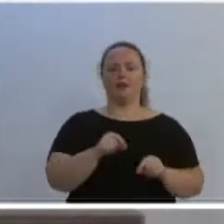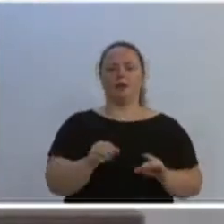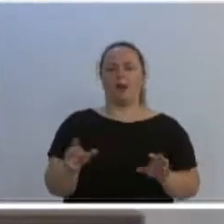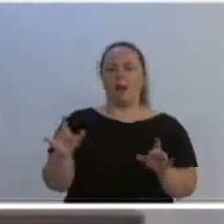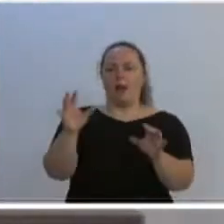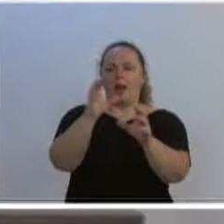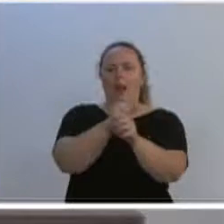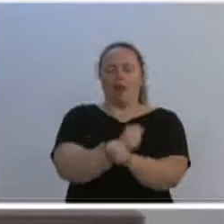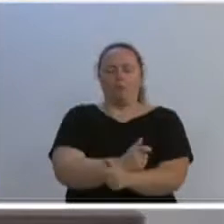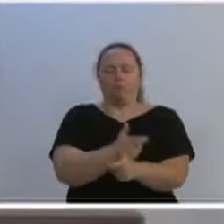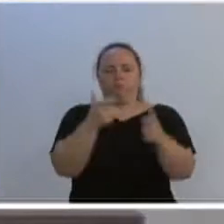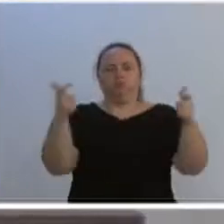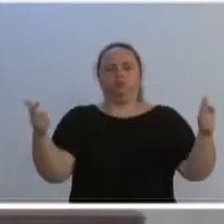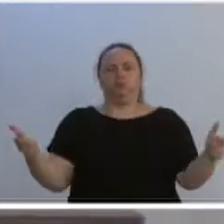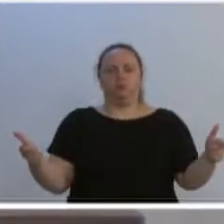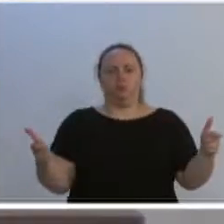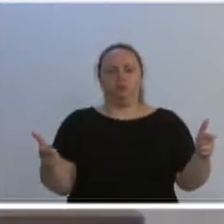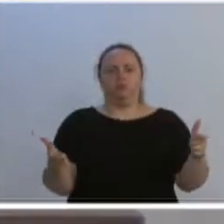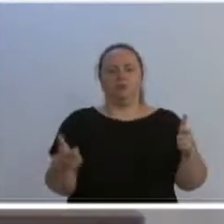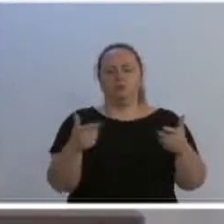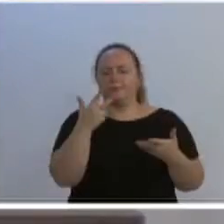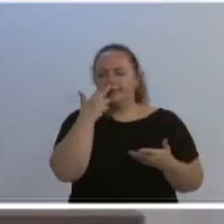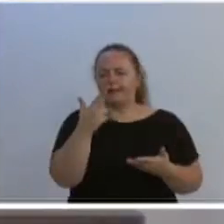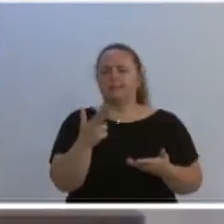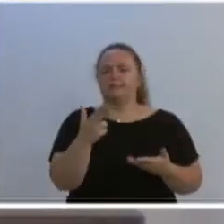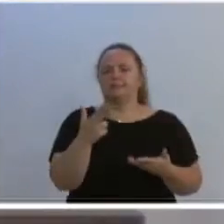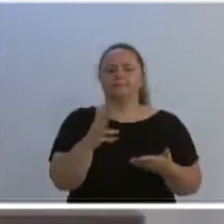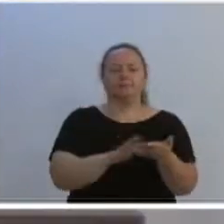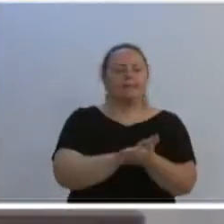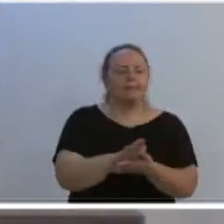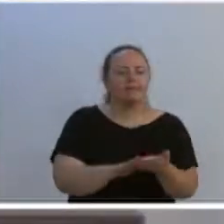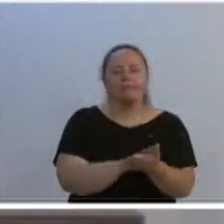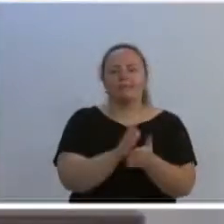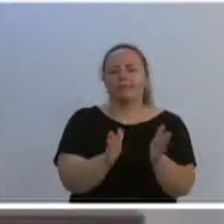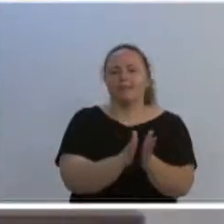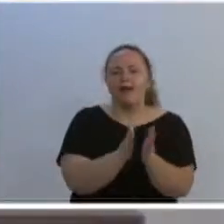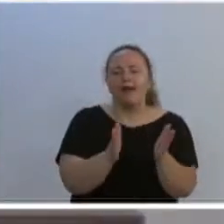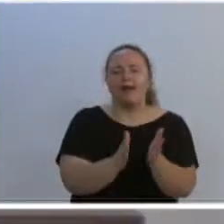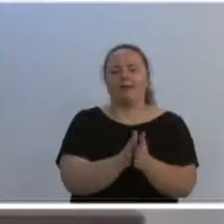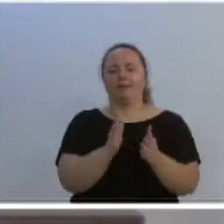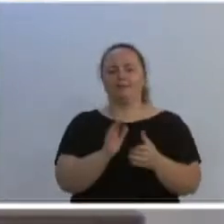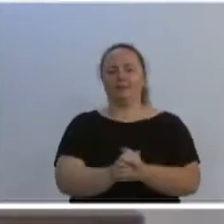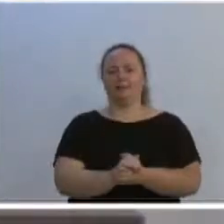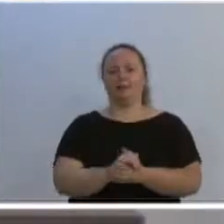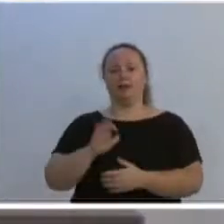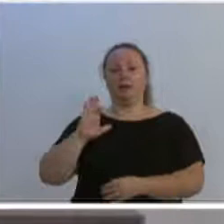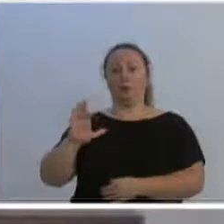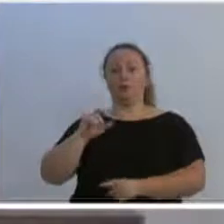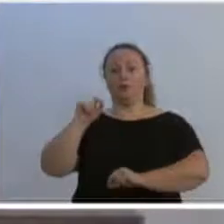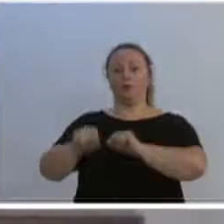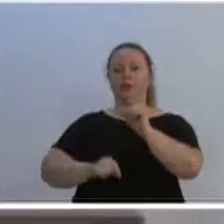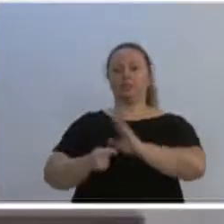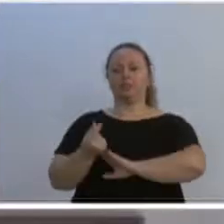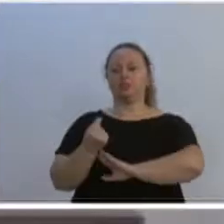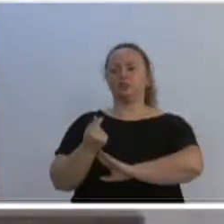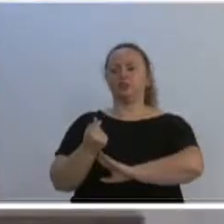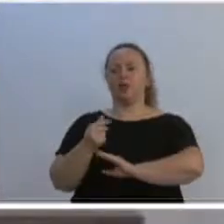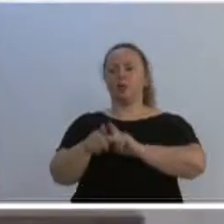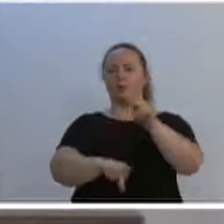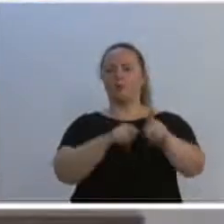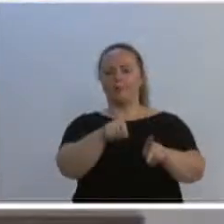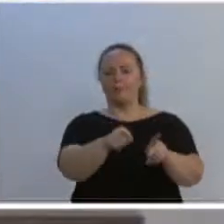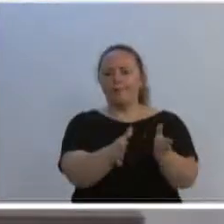sustentação nenhuma, sem base econômica, distribuindo renda que não possuía, e hoje nós estamos pagando a conta. Não